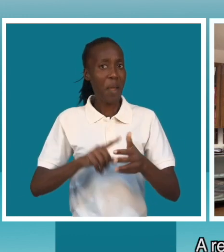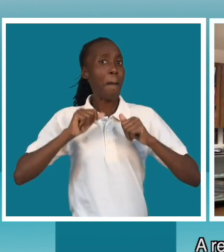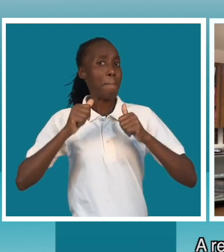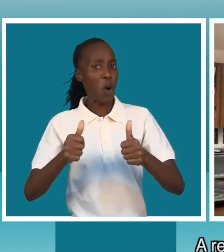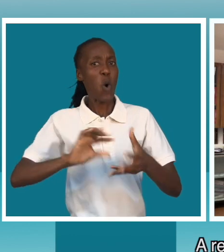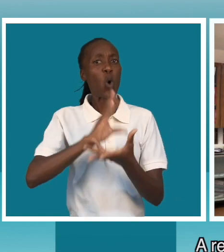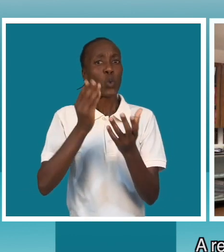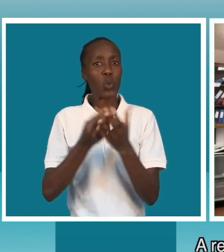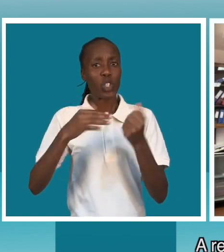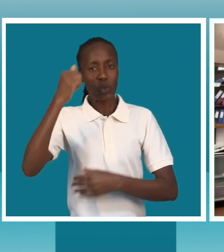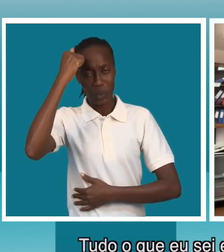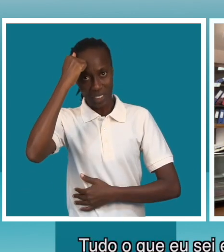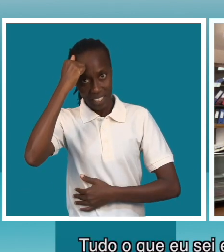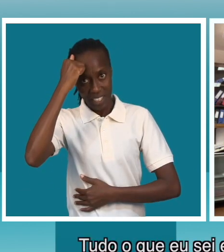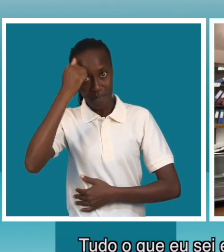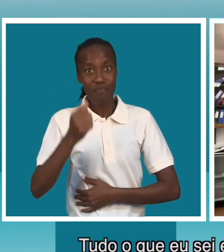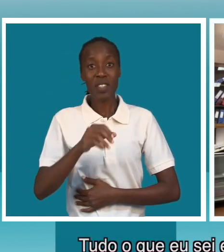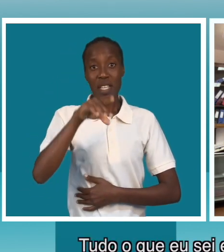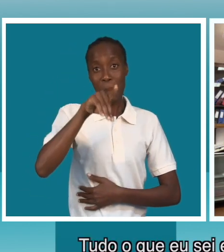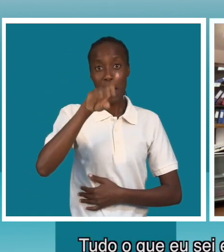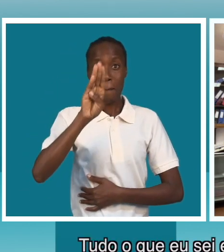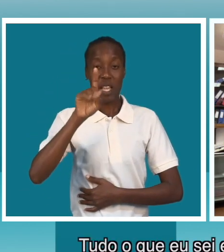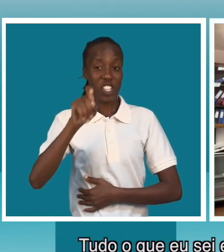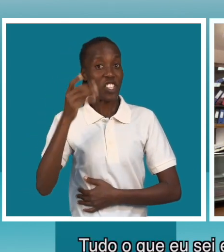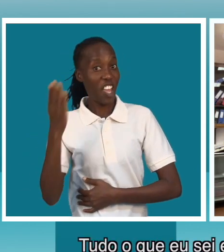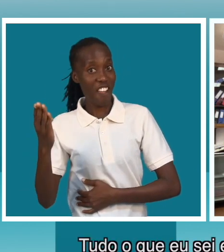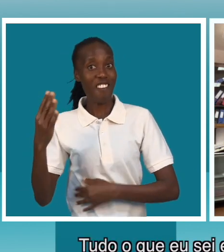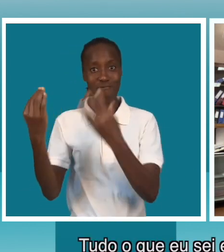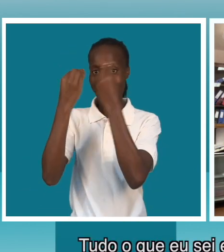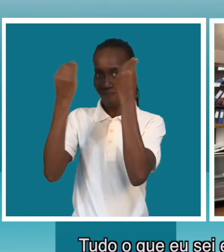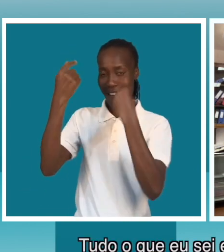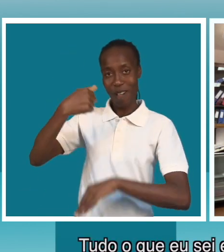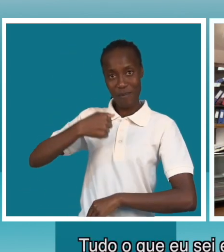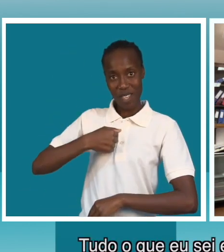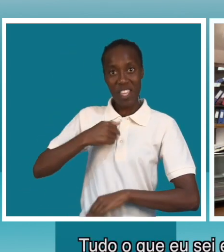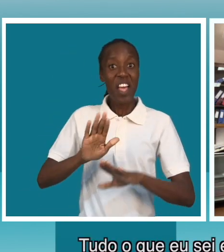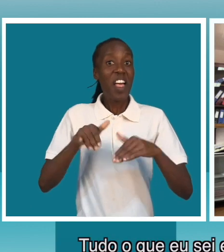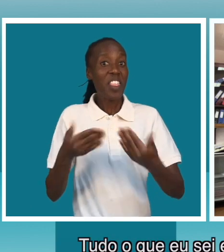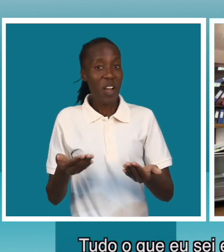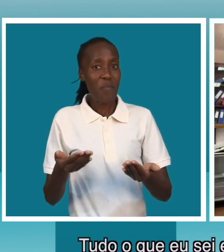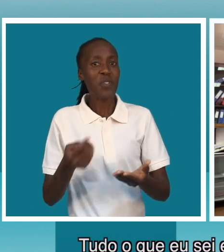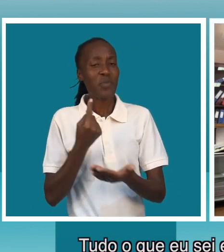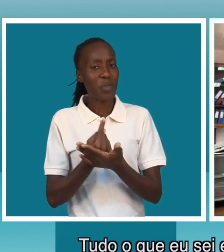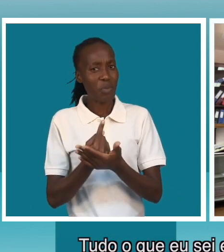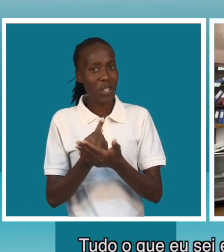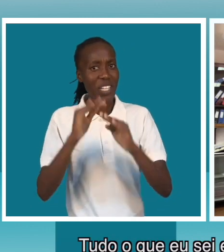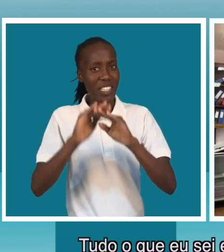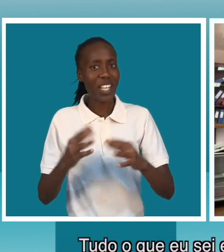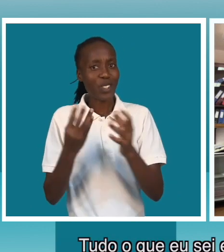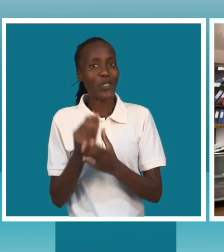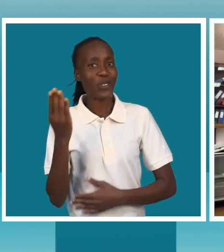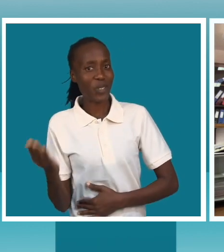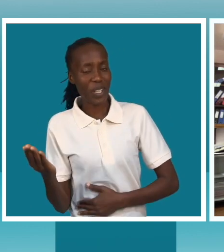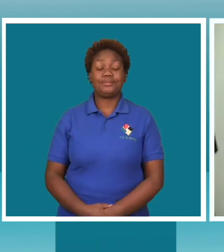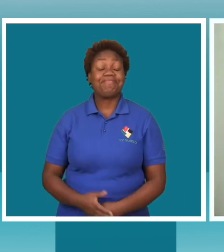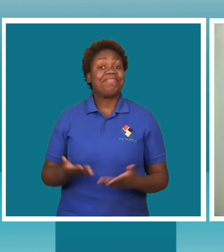saudável. Tudo que eu sei em termos de PBX foi ela que me ensinou. Então, foi uma valia estar